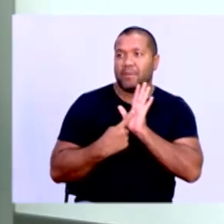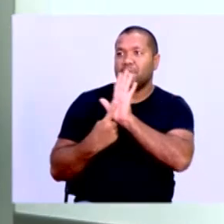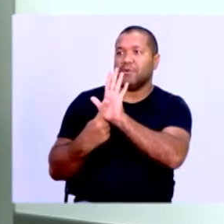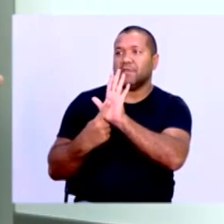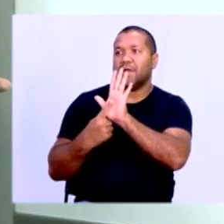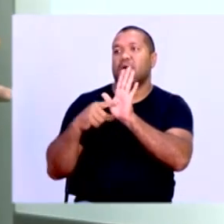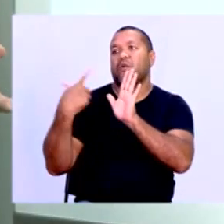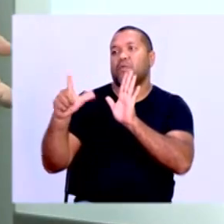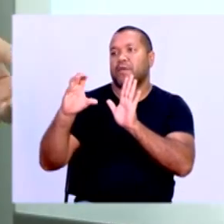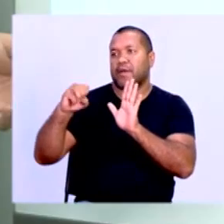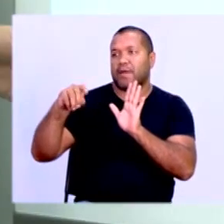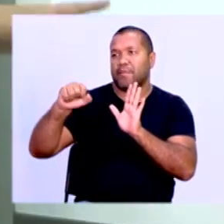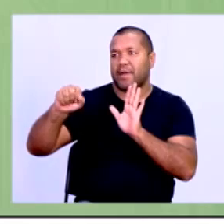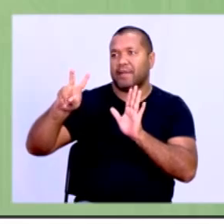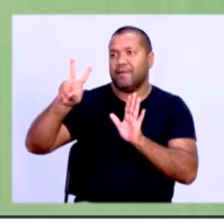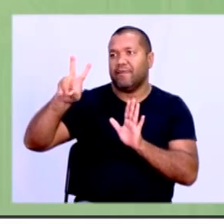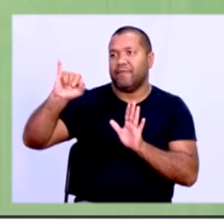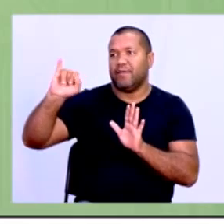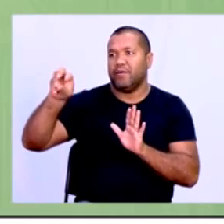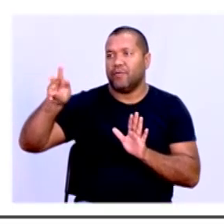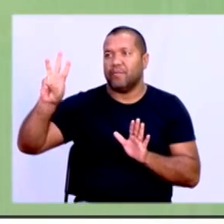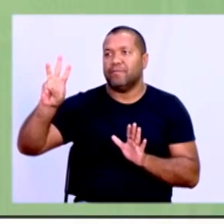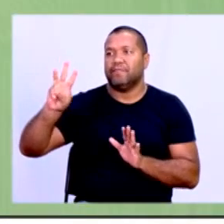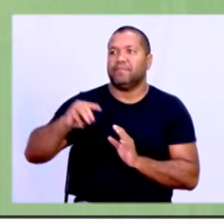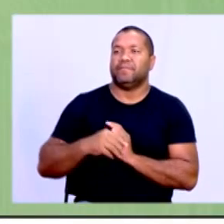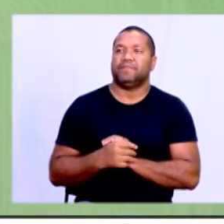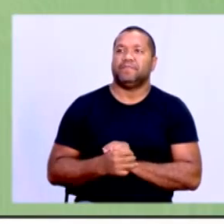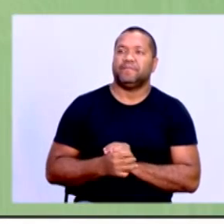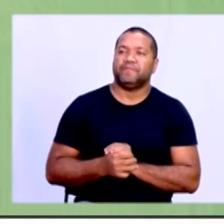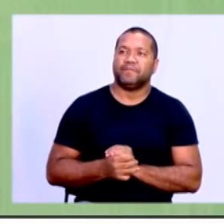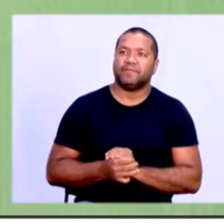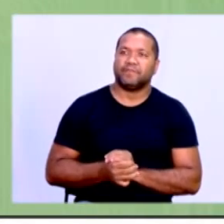view, na camada visão.